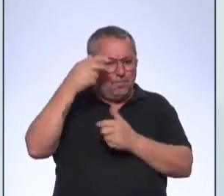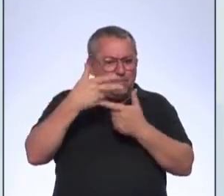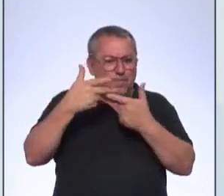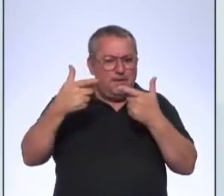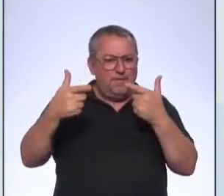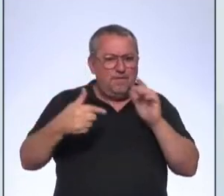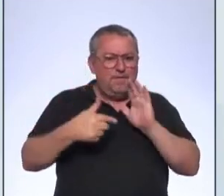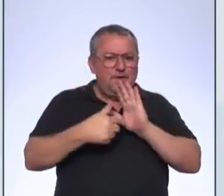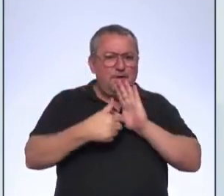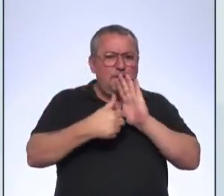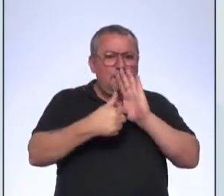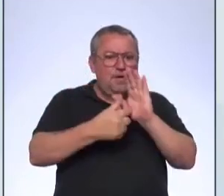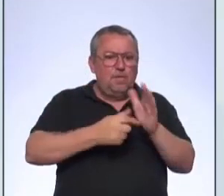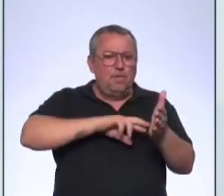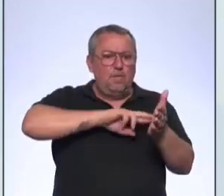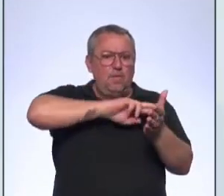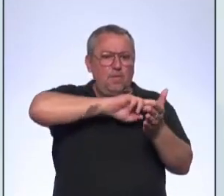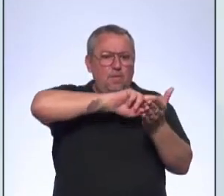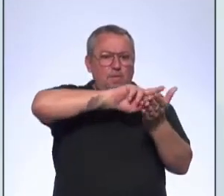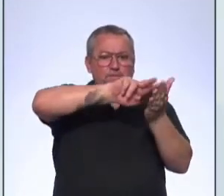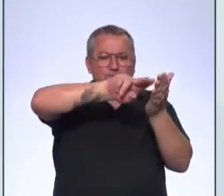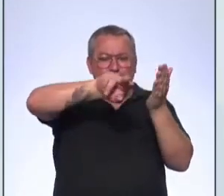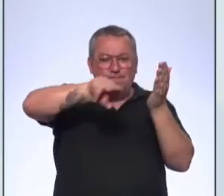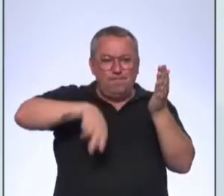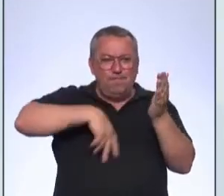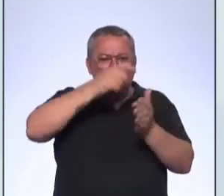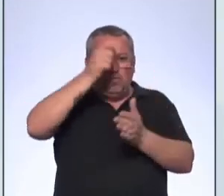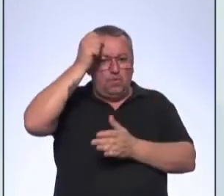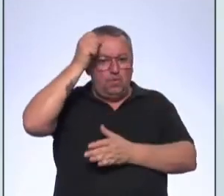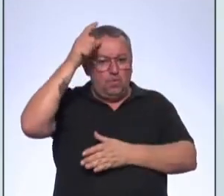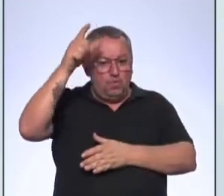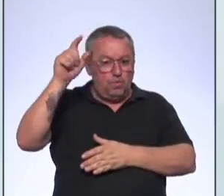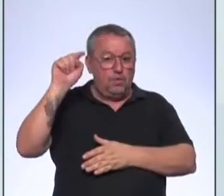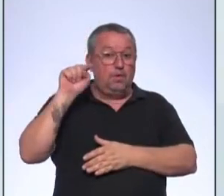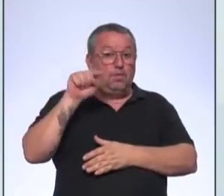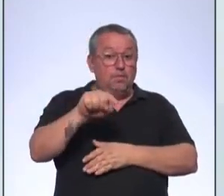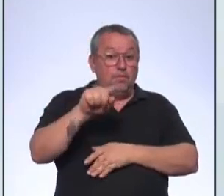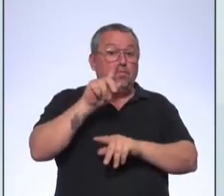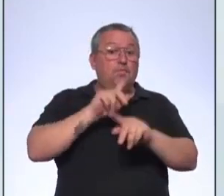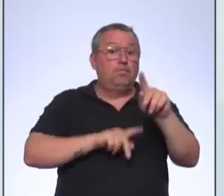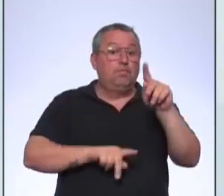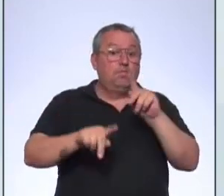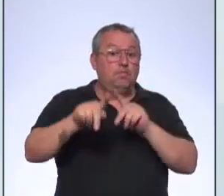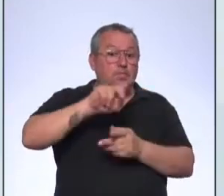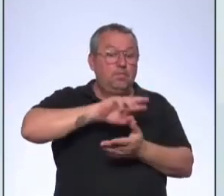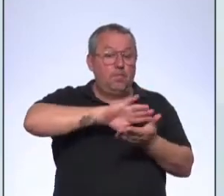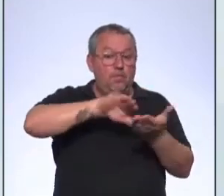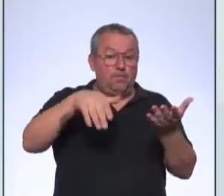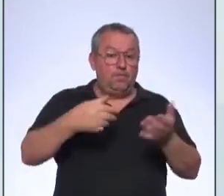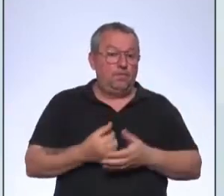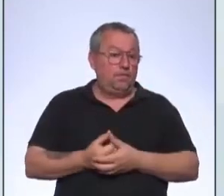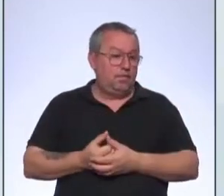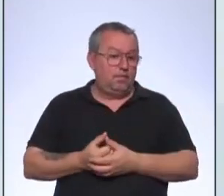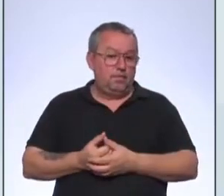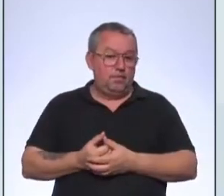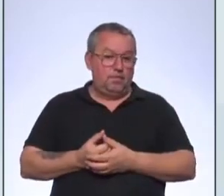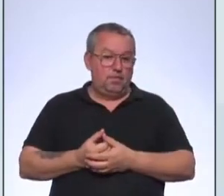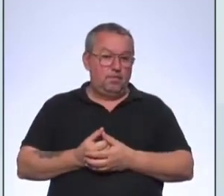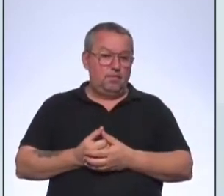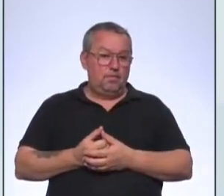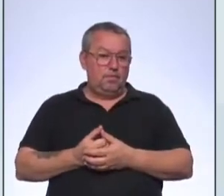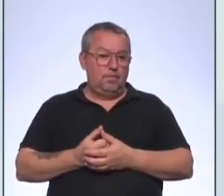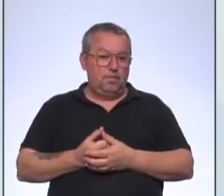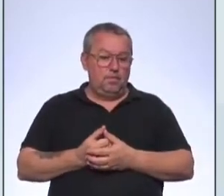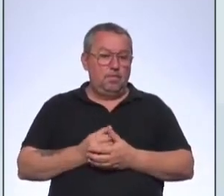de manifestação da diversidade cultural desses povos. Ou